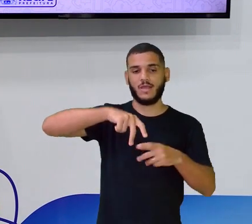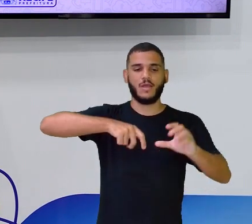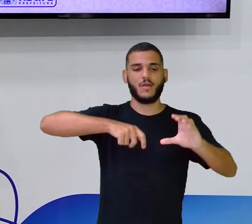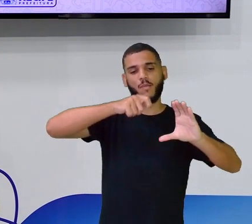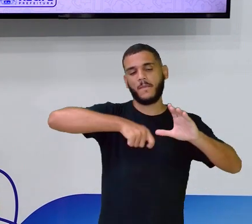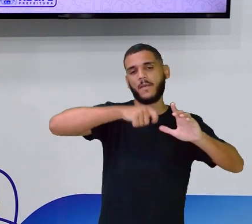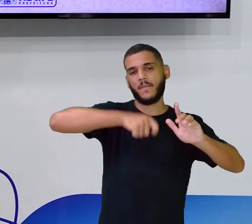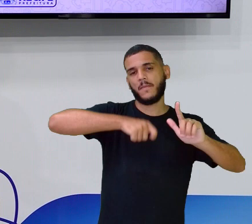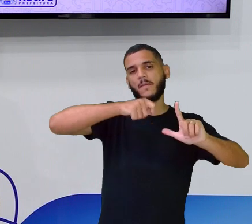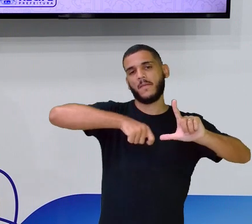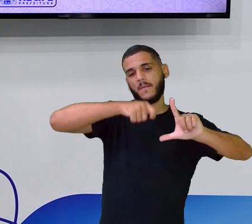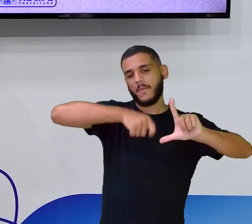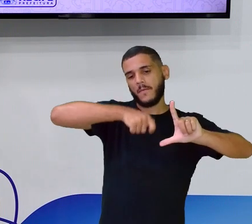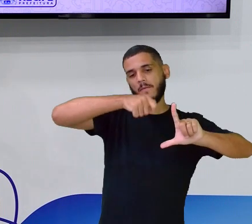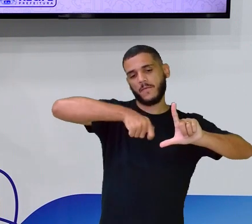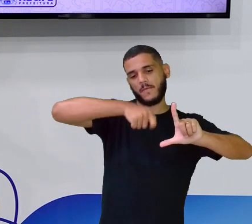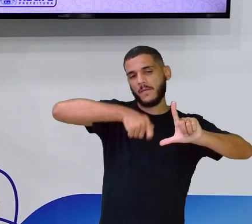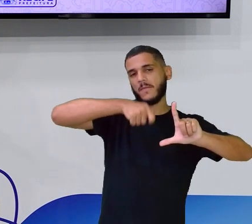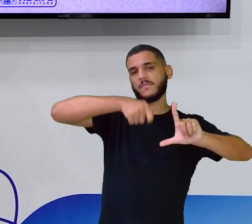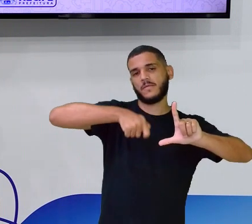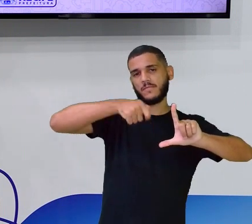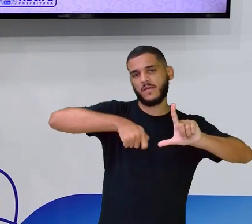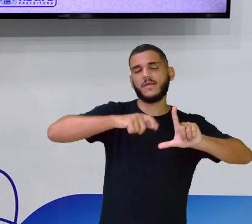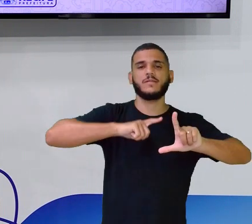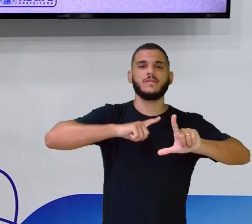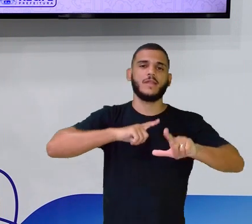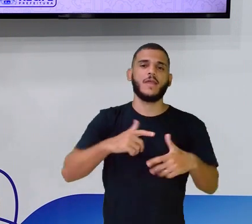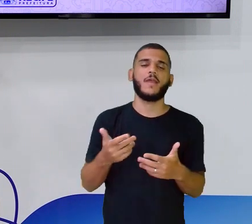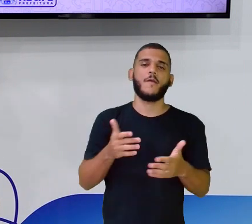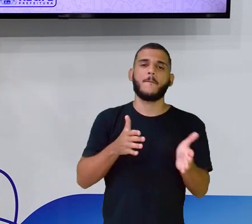em junho, né? Forrozinho, São